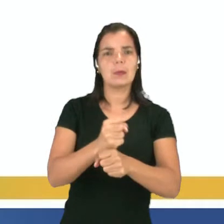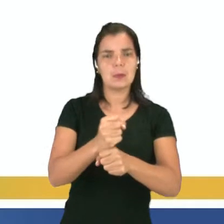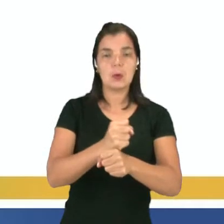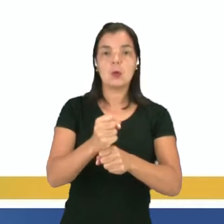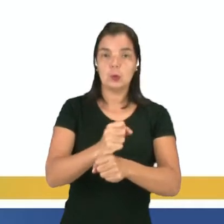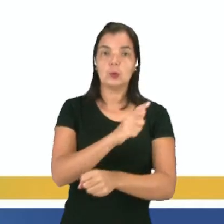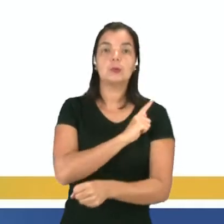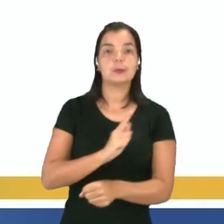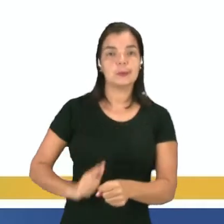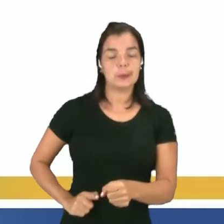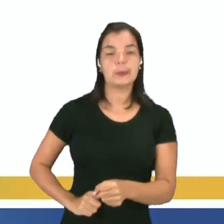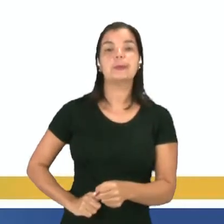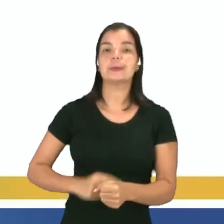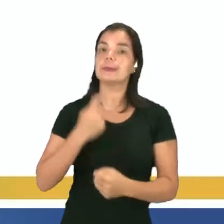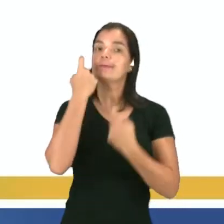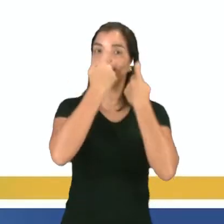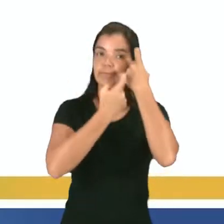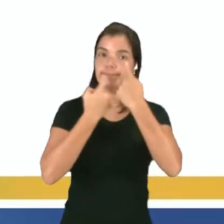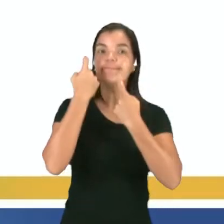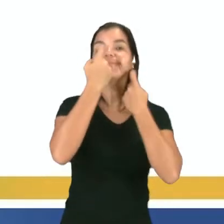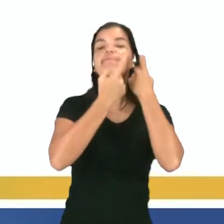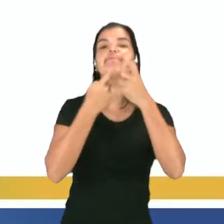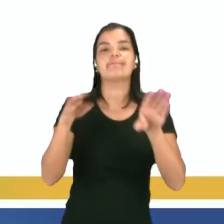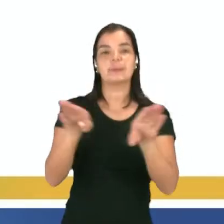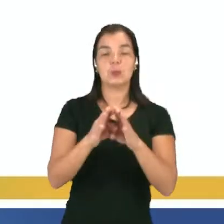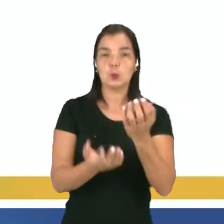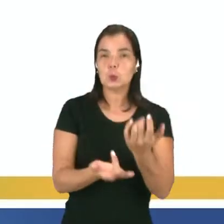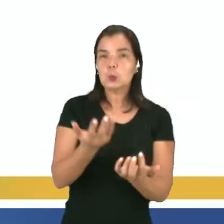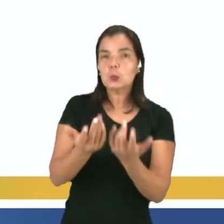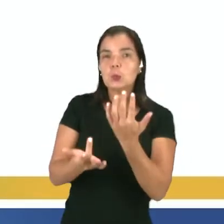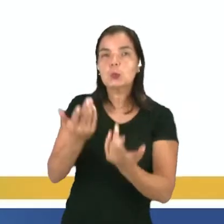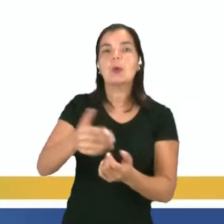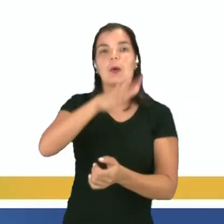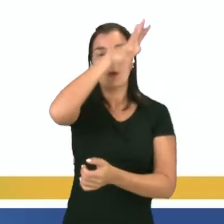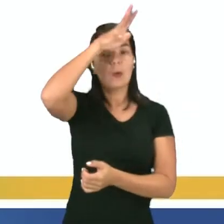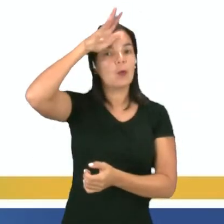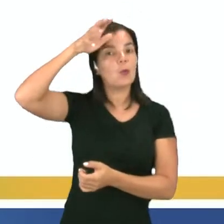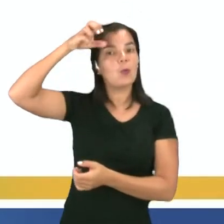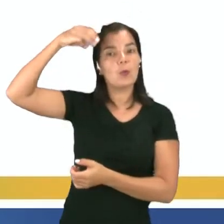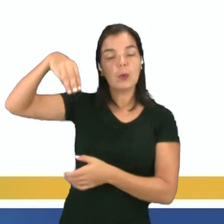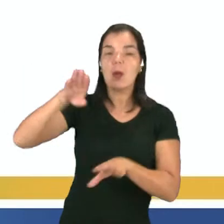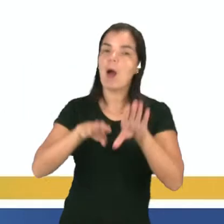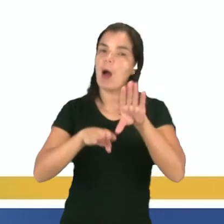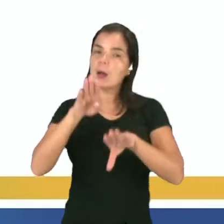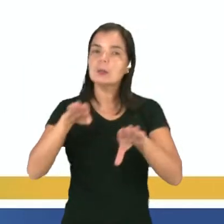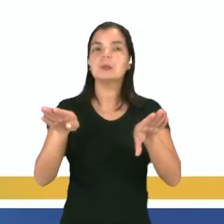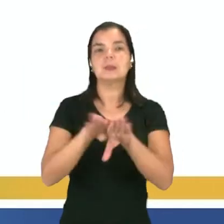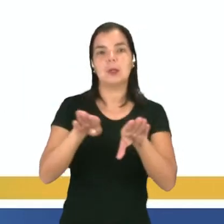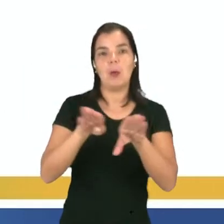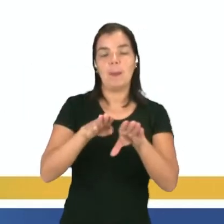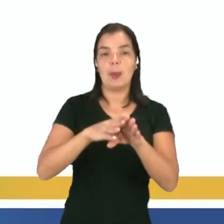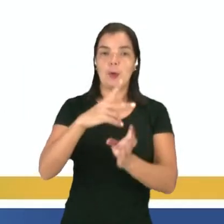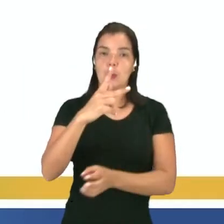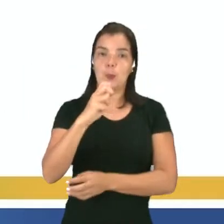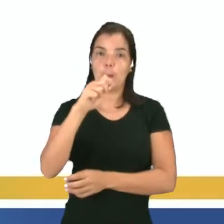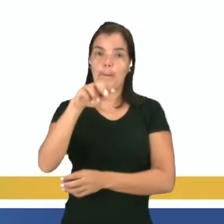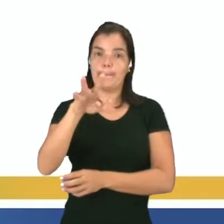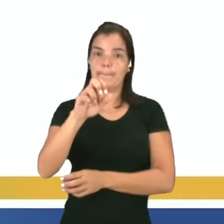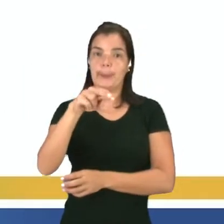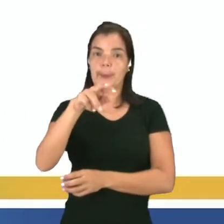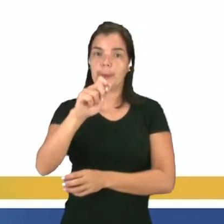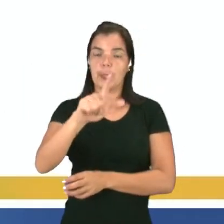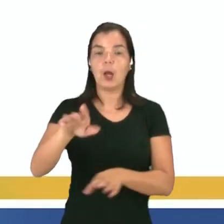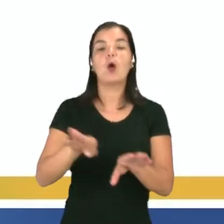os governos batem cabeça com questão de incêndios na região amazônica e, às vezes, também no Pantanal. No